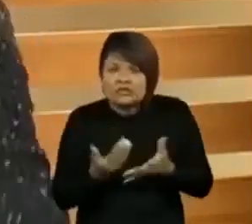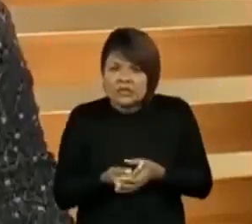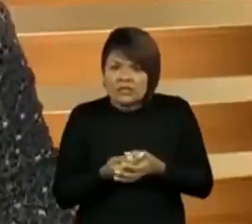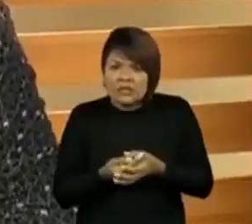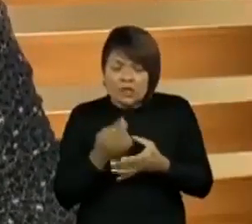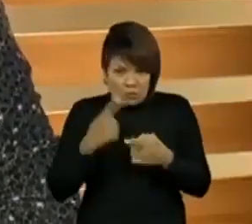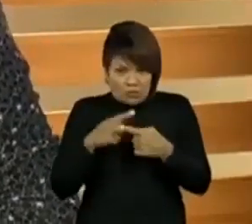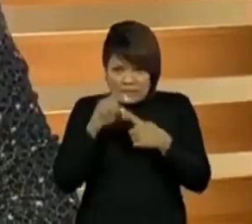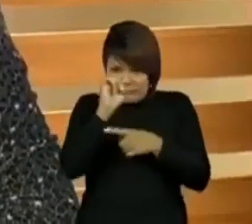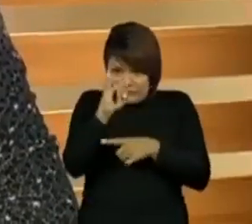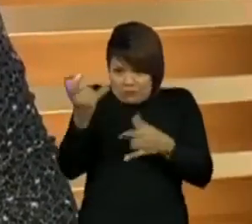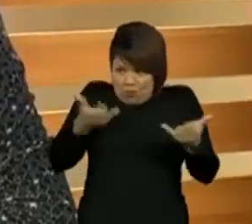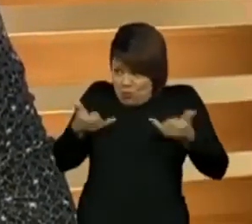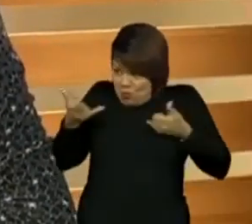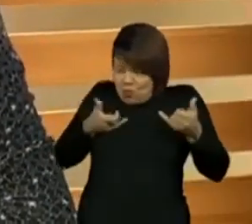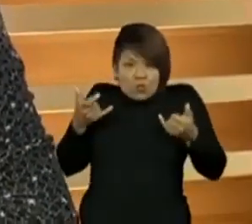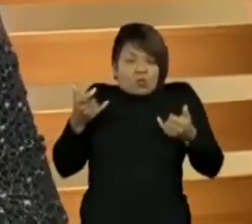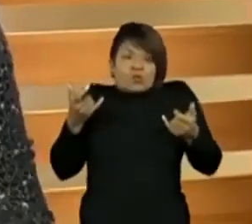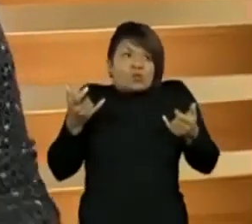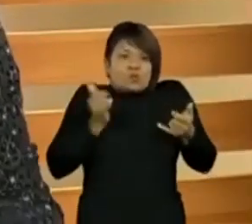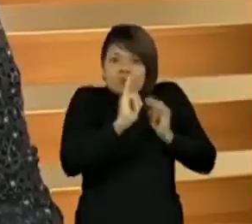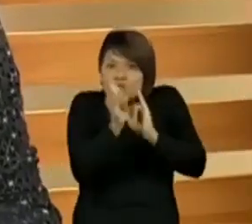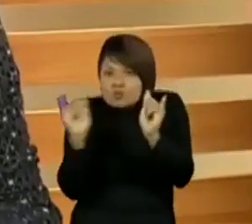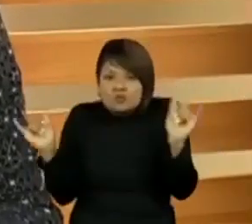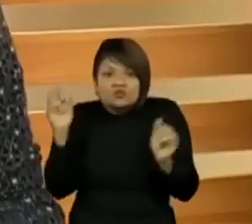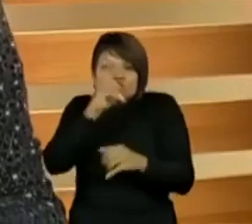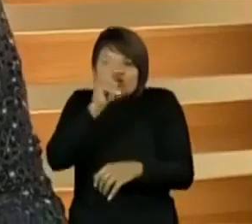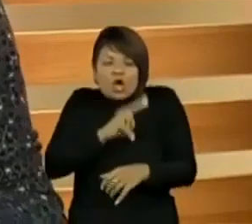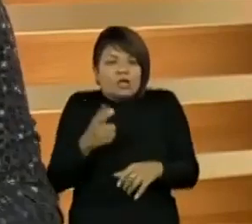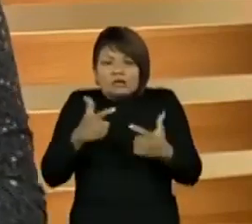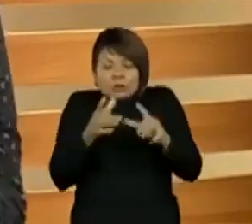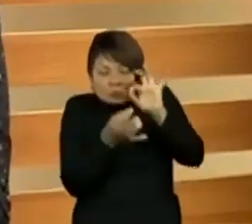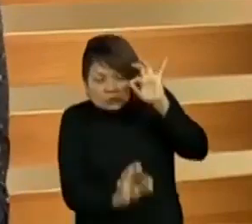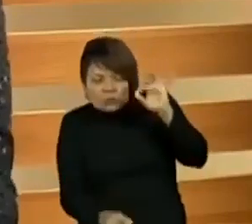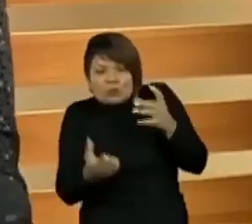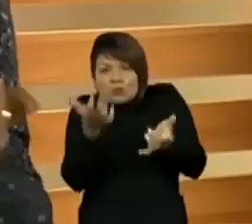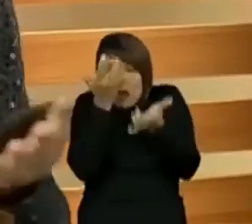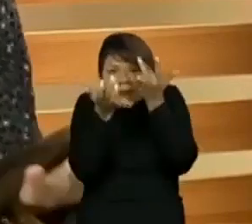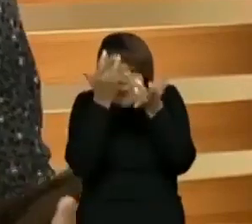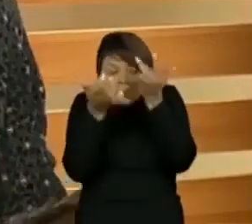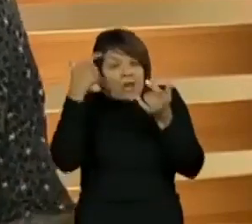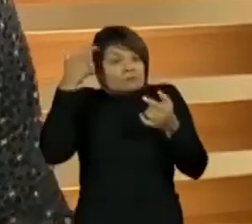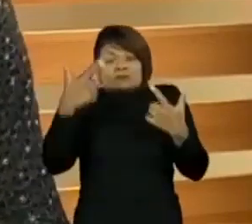pode imaginá-los? Então as noites, no fundo, eram